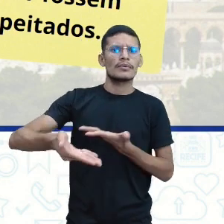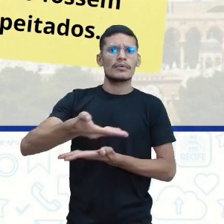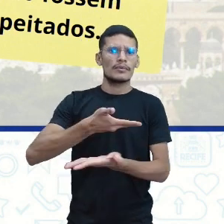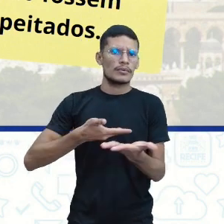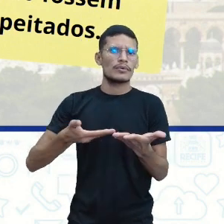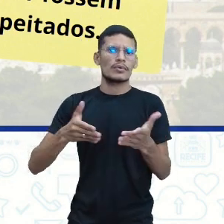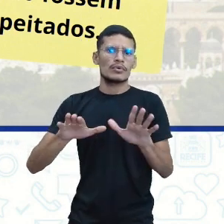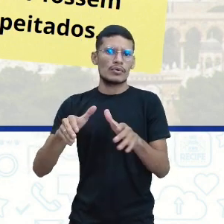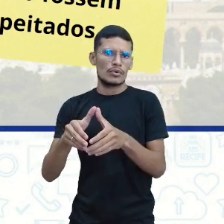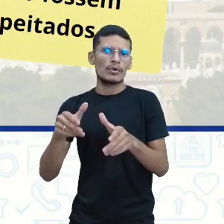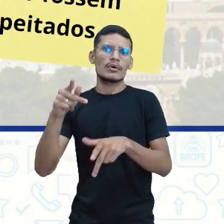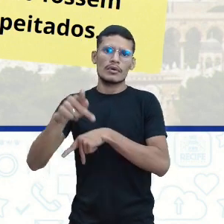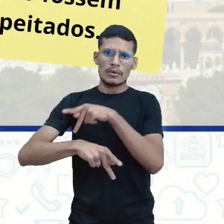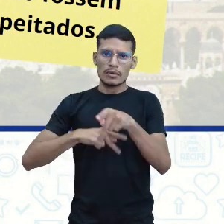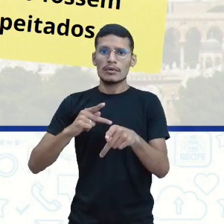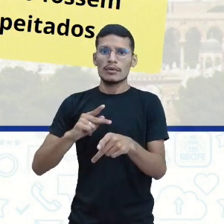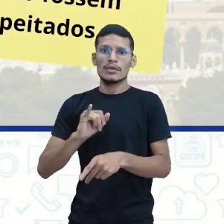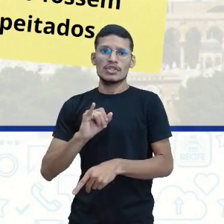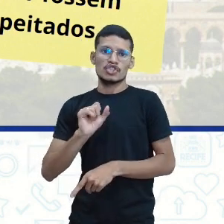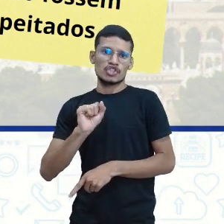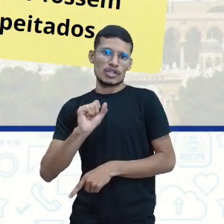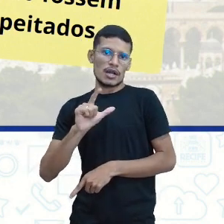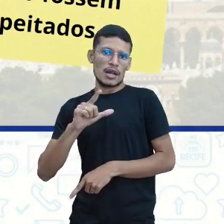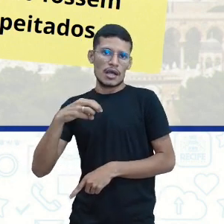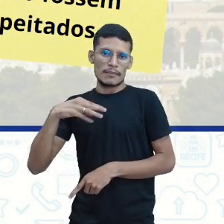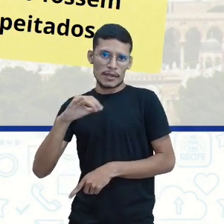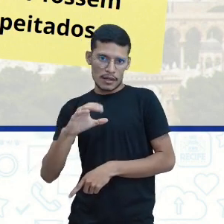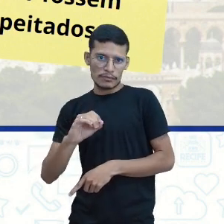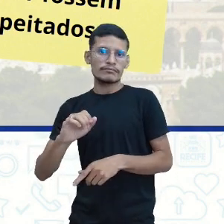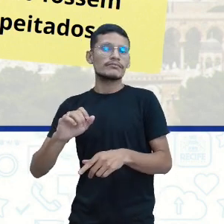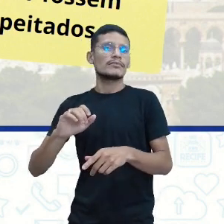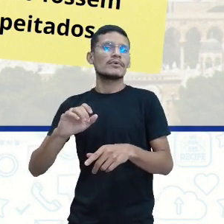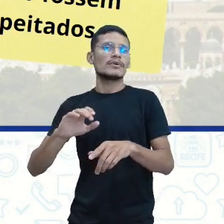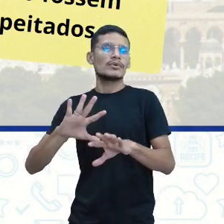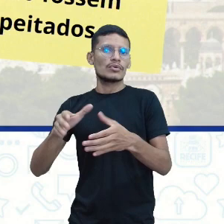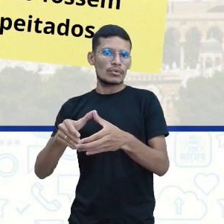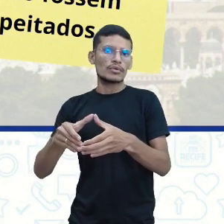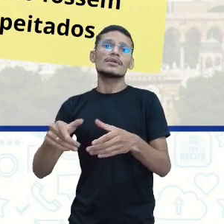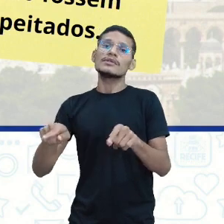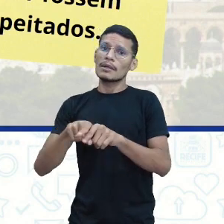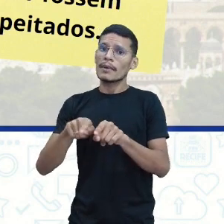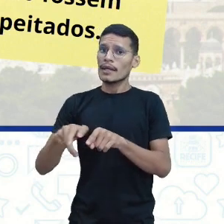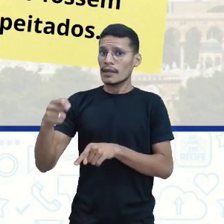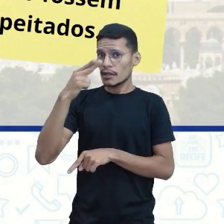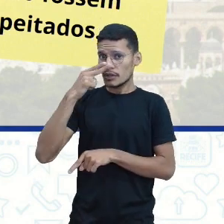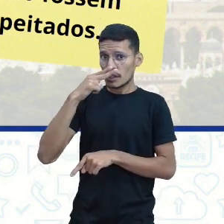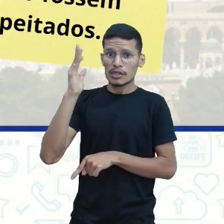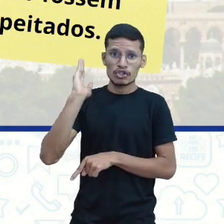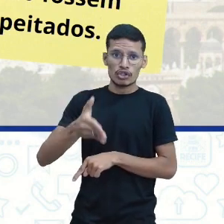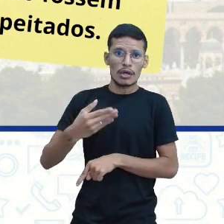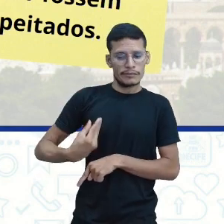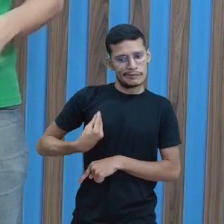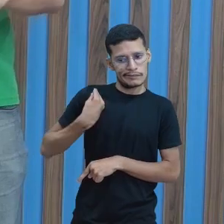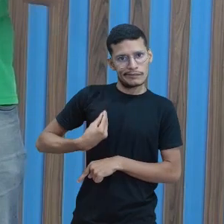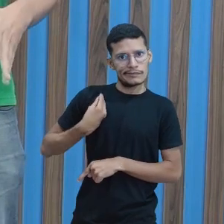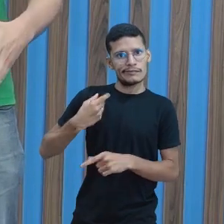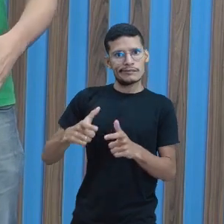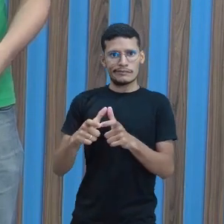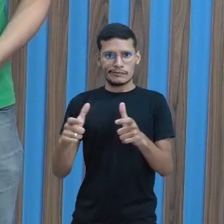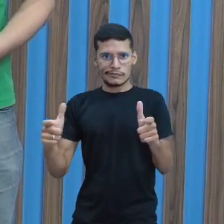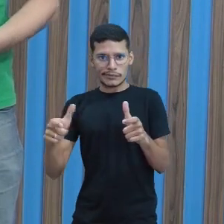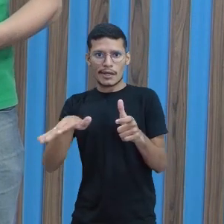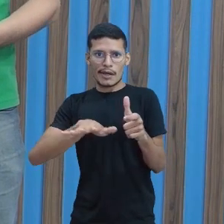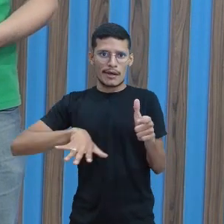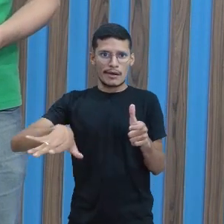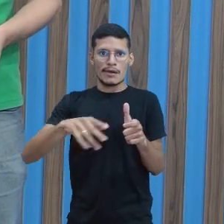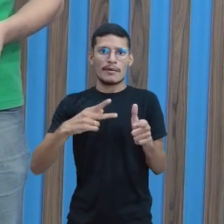com a população islâmica que vivia naquela região, assim também como a população cristã, que já era muito grande, né, até no